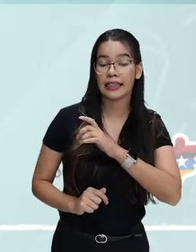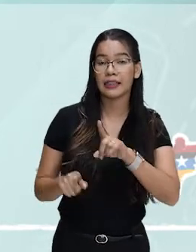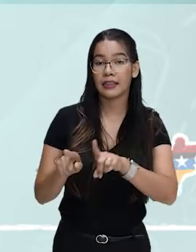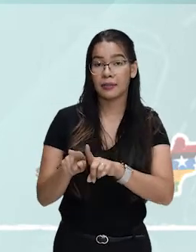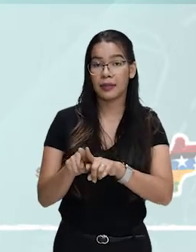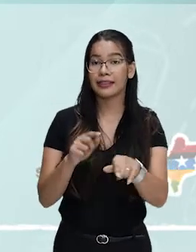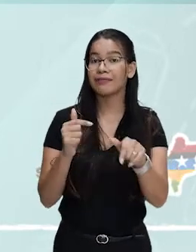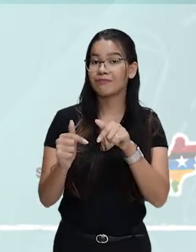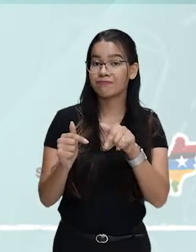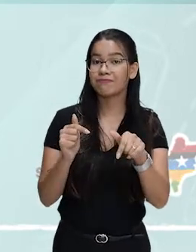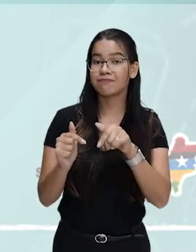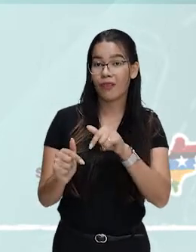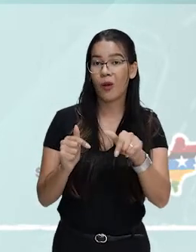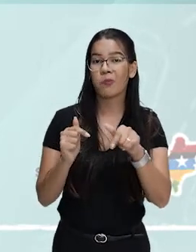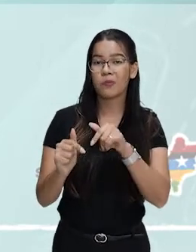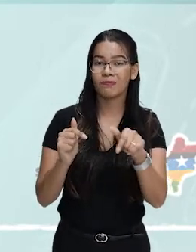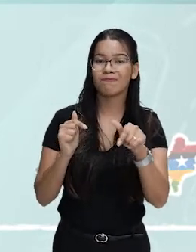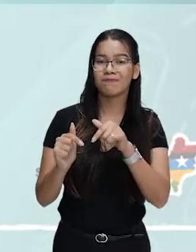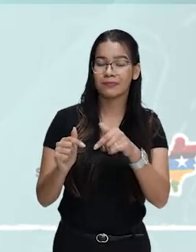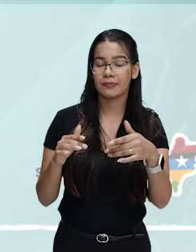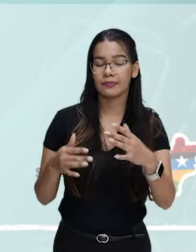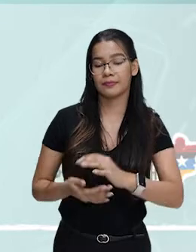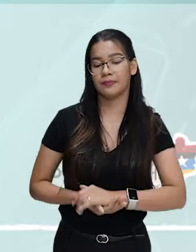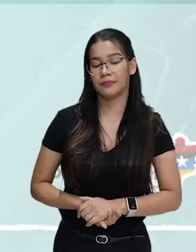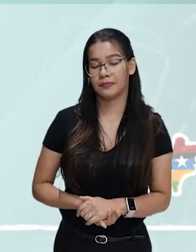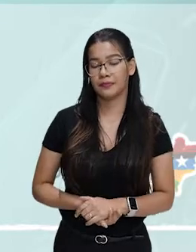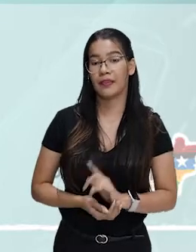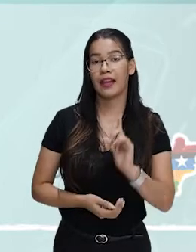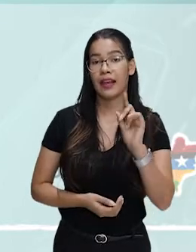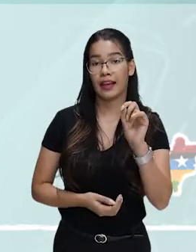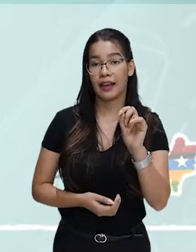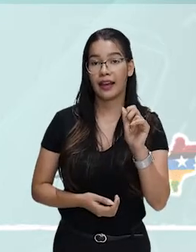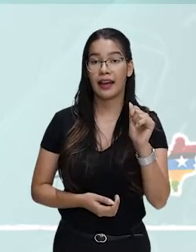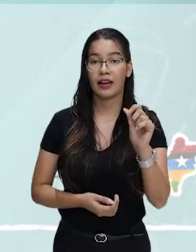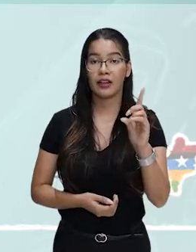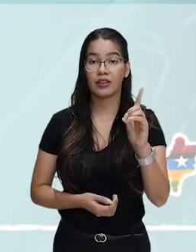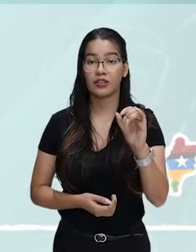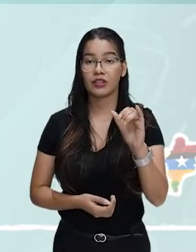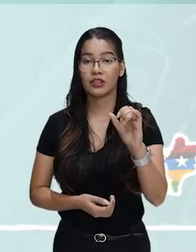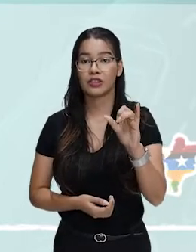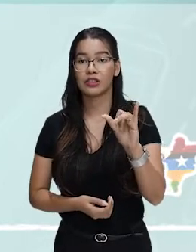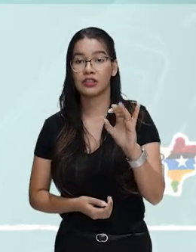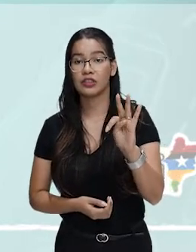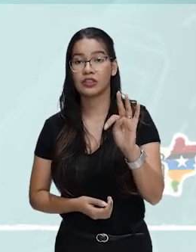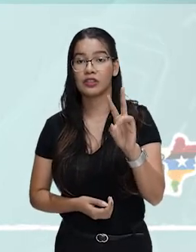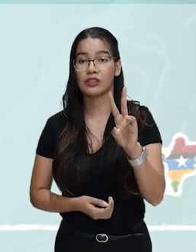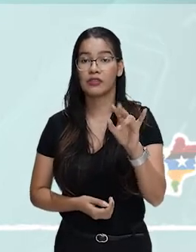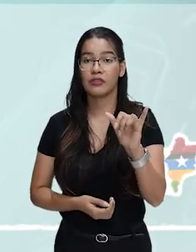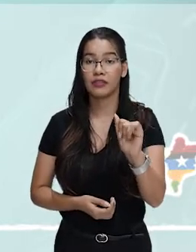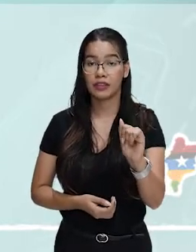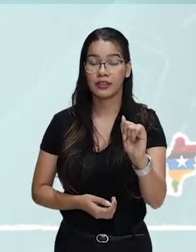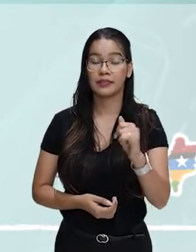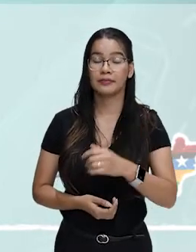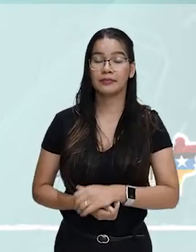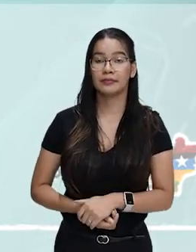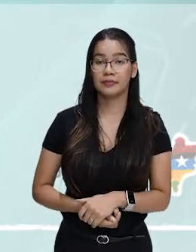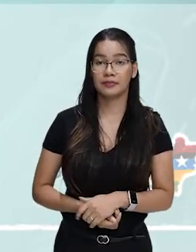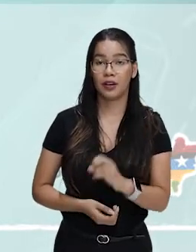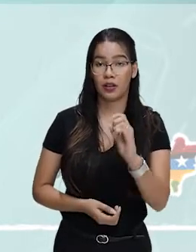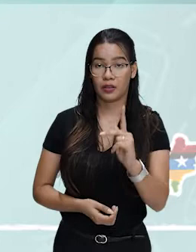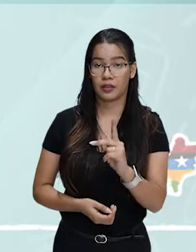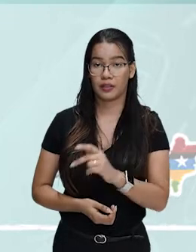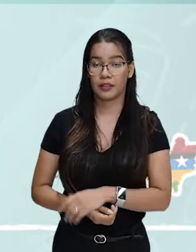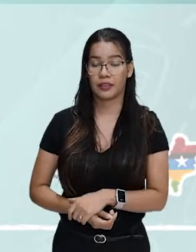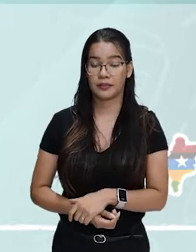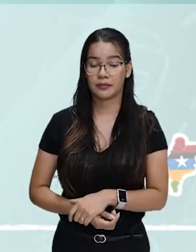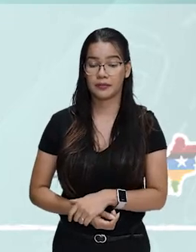muito. No caso, é aditiva, né? Ela é rica e trabalha muito. Certo?